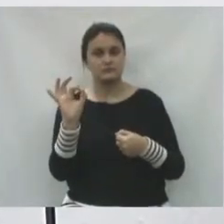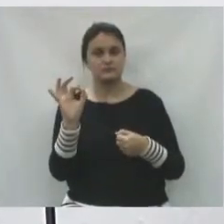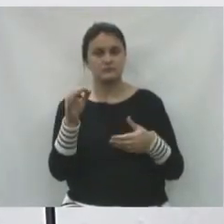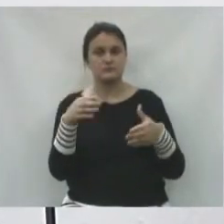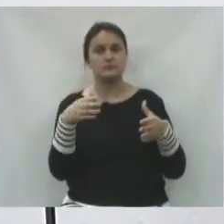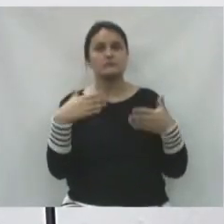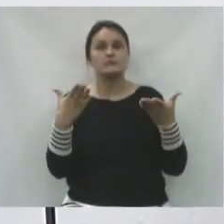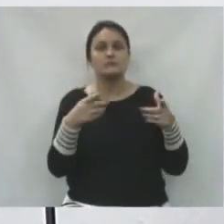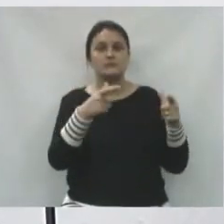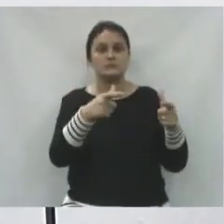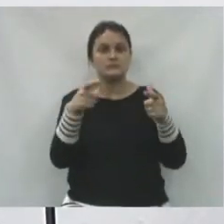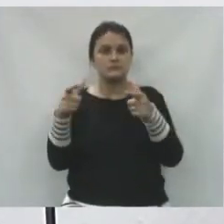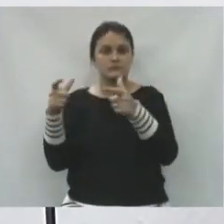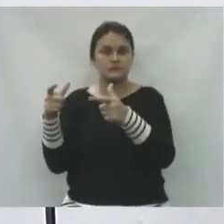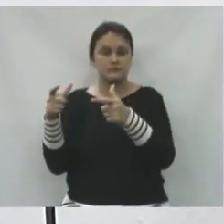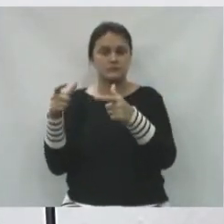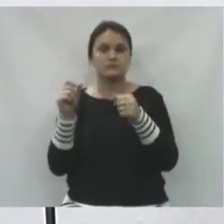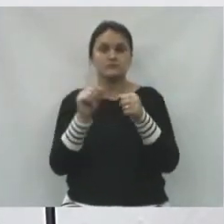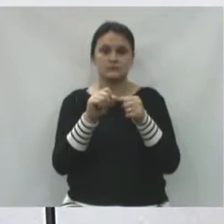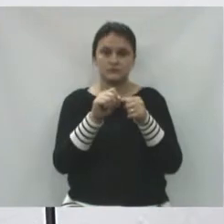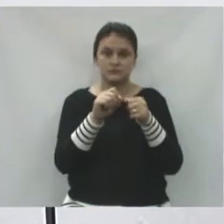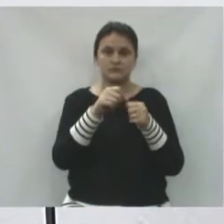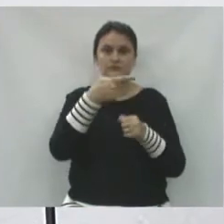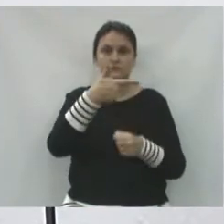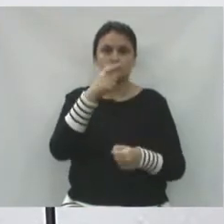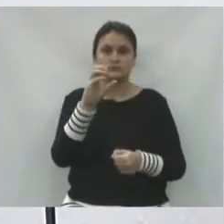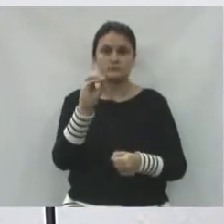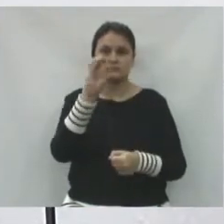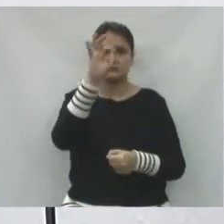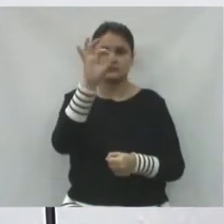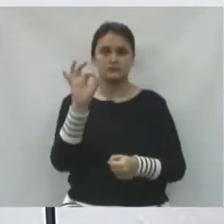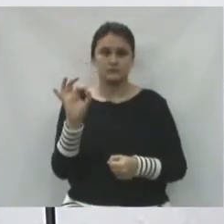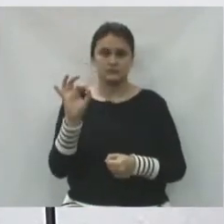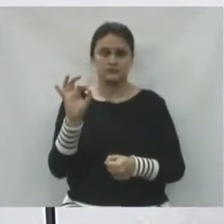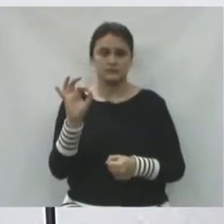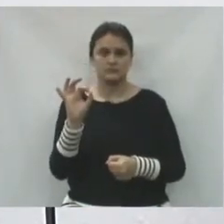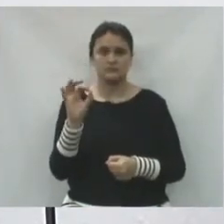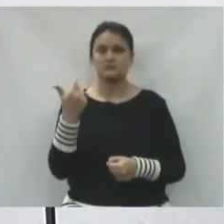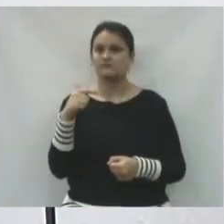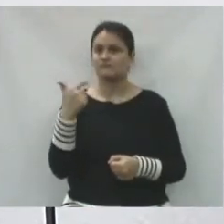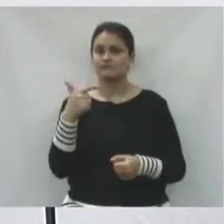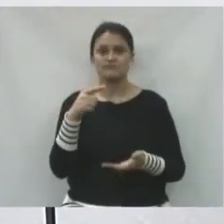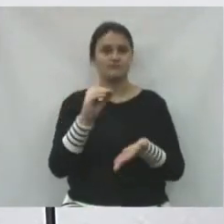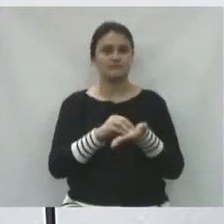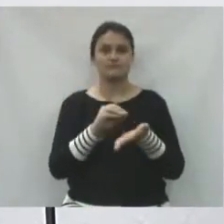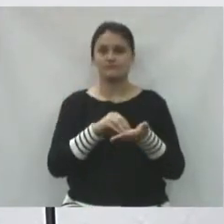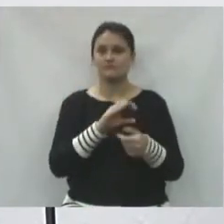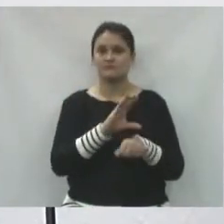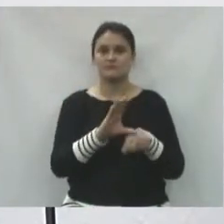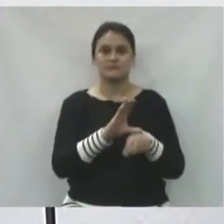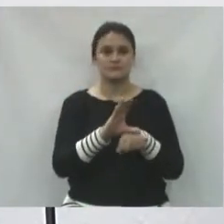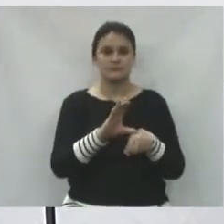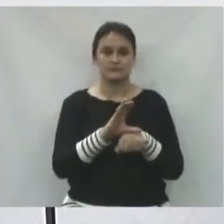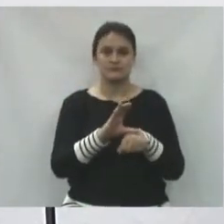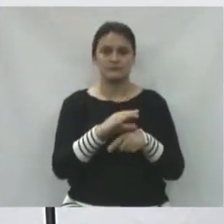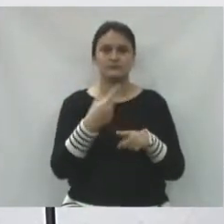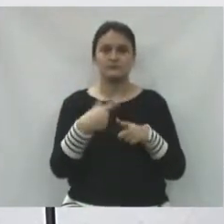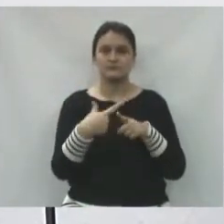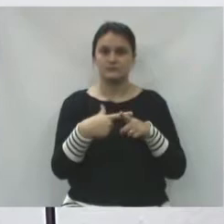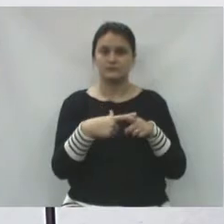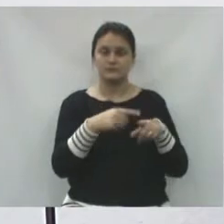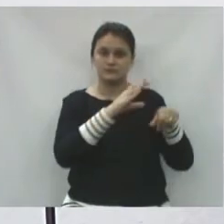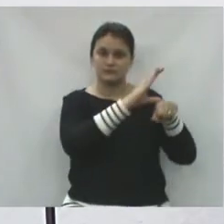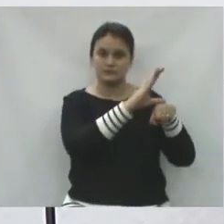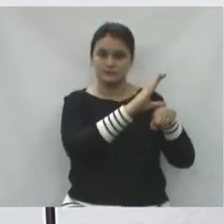para tal área, mas o fizeram na proporção de 20%. Não há inconstitucionalidade, pois a